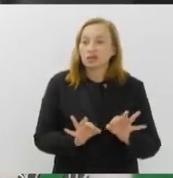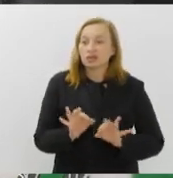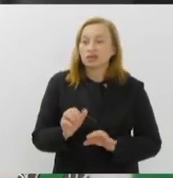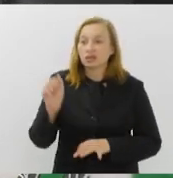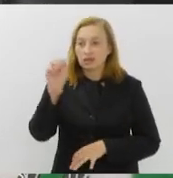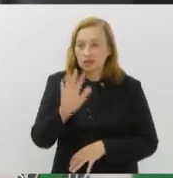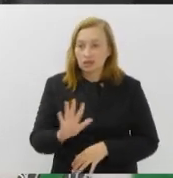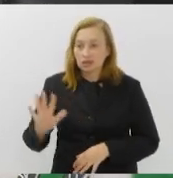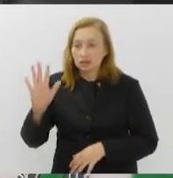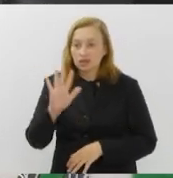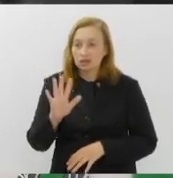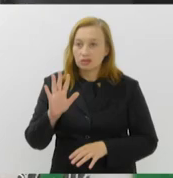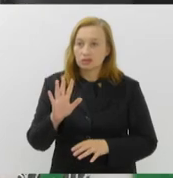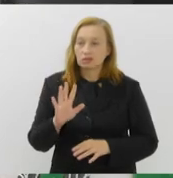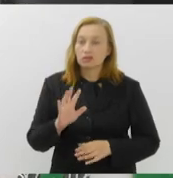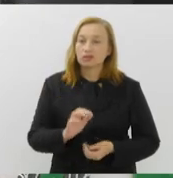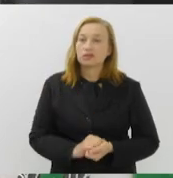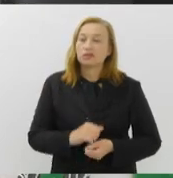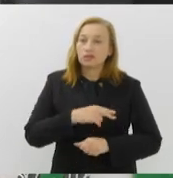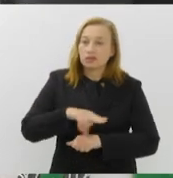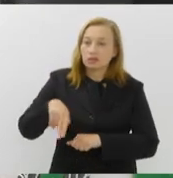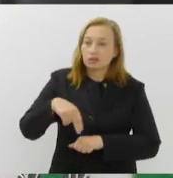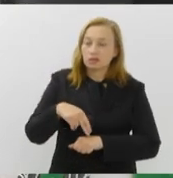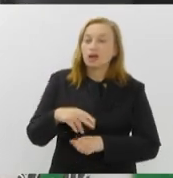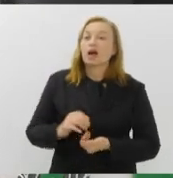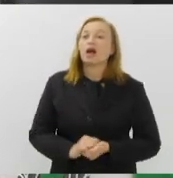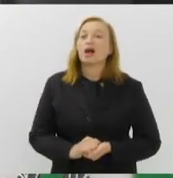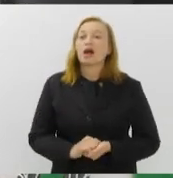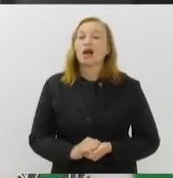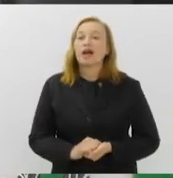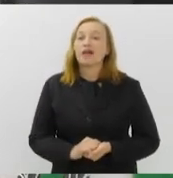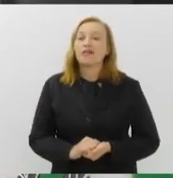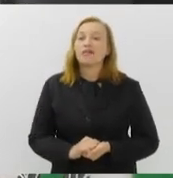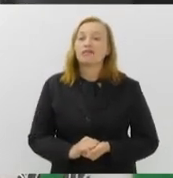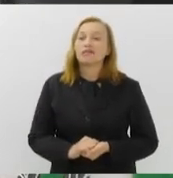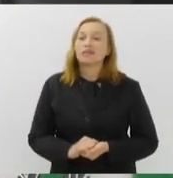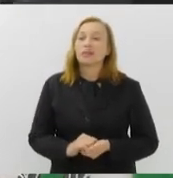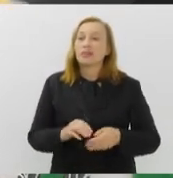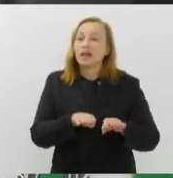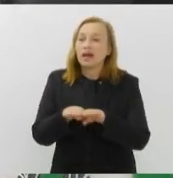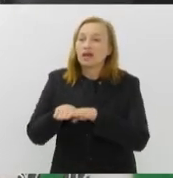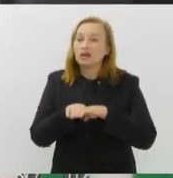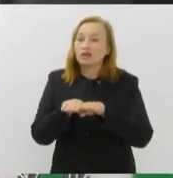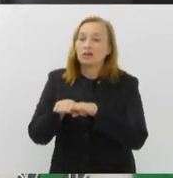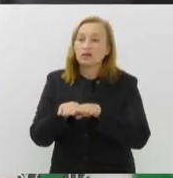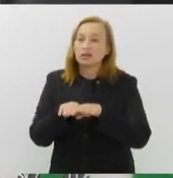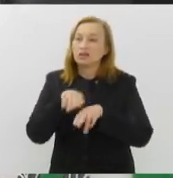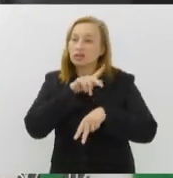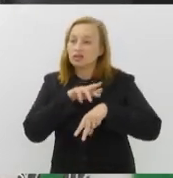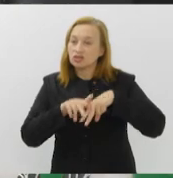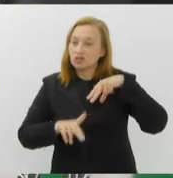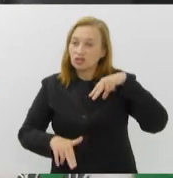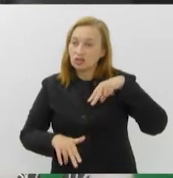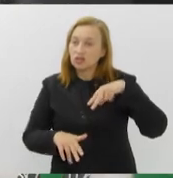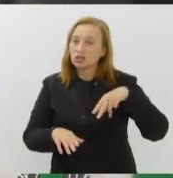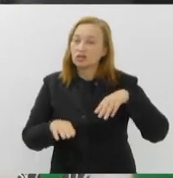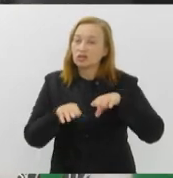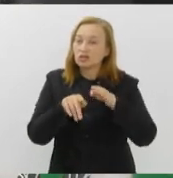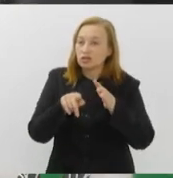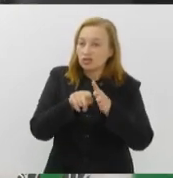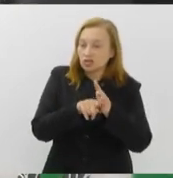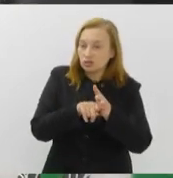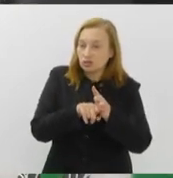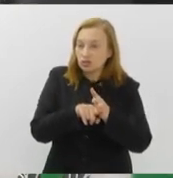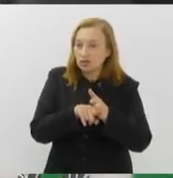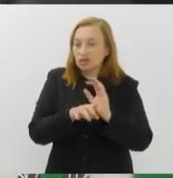para a Alimentação e Agricultura, a FAO, e a igualdade de gênero pode promover a diminuição da insegurança